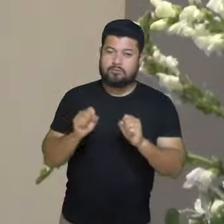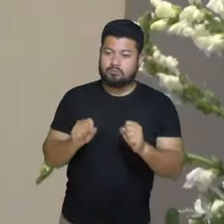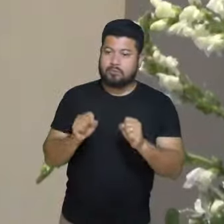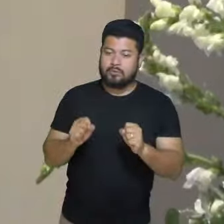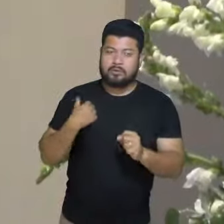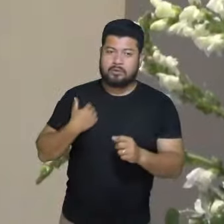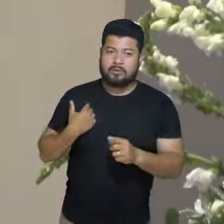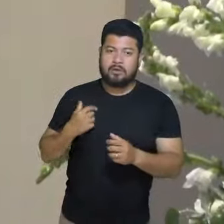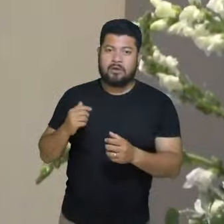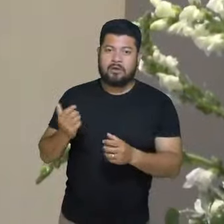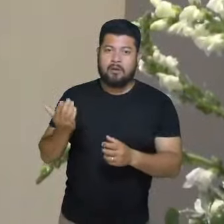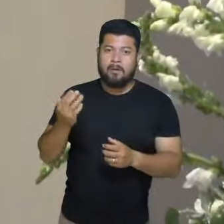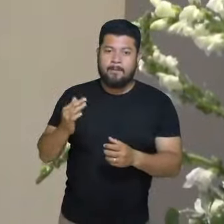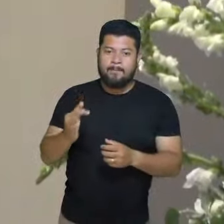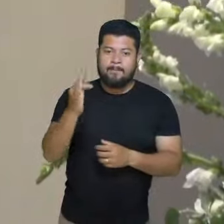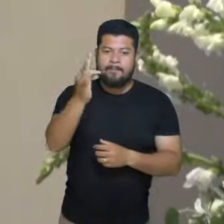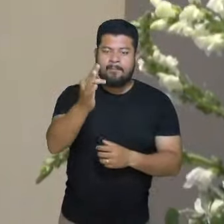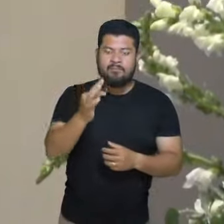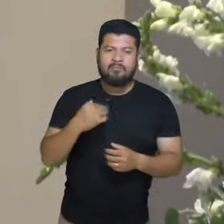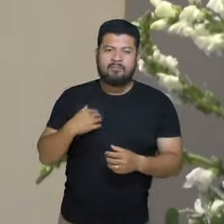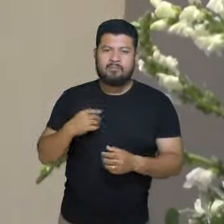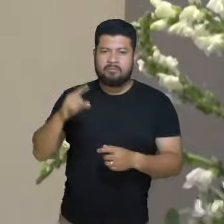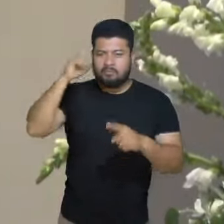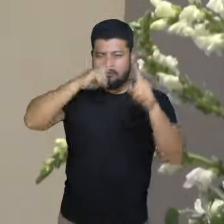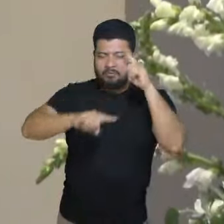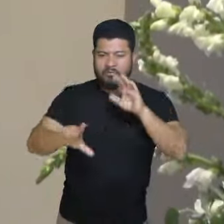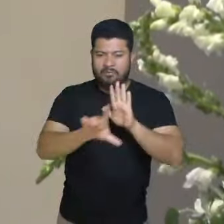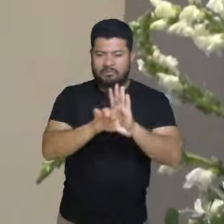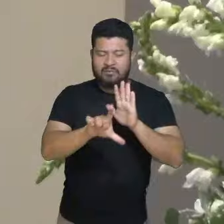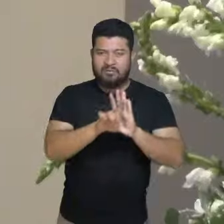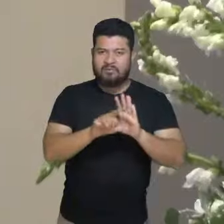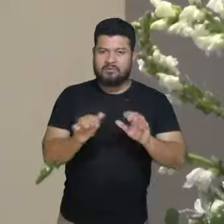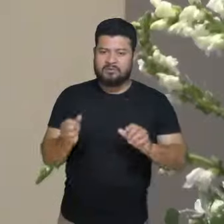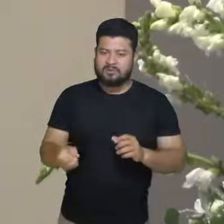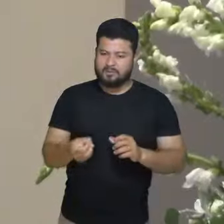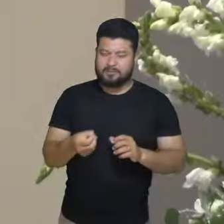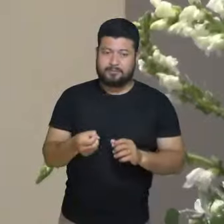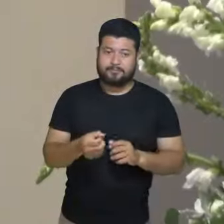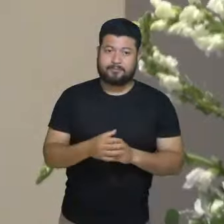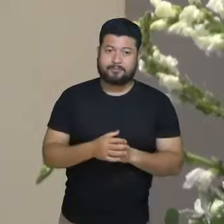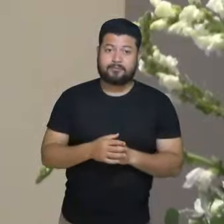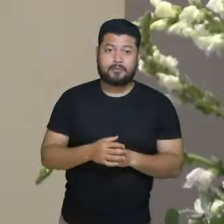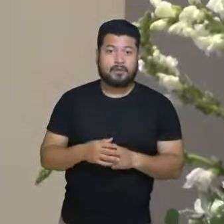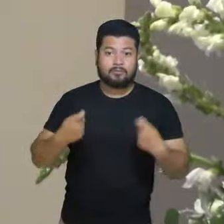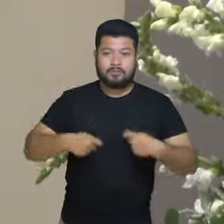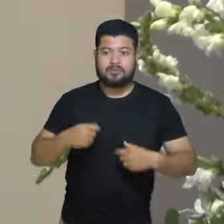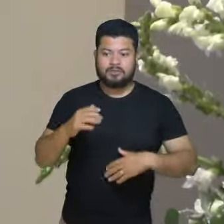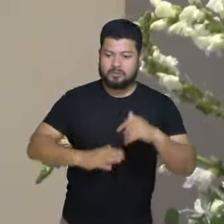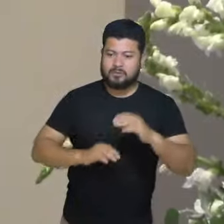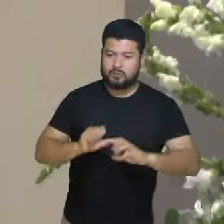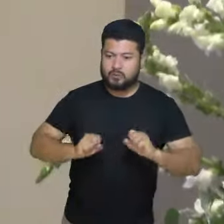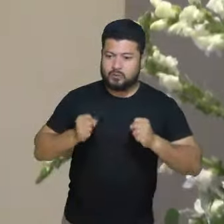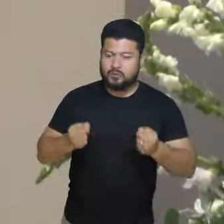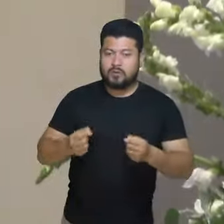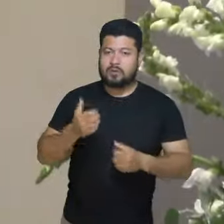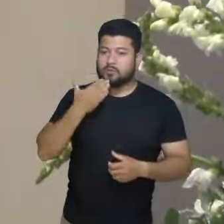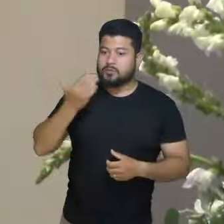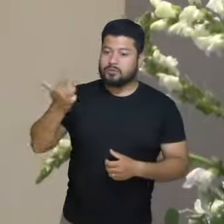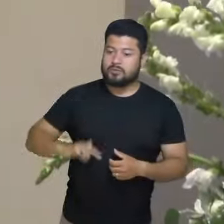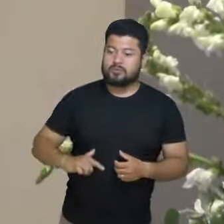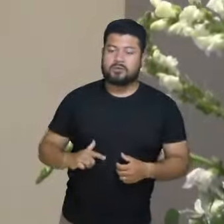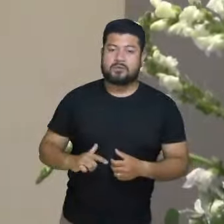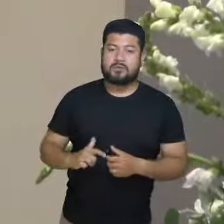as gerações futuras as suas leis é preciso agir reivindicar uma revitalização de nosso